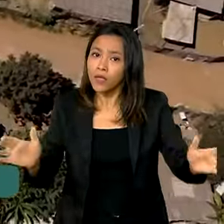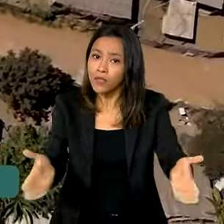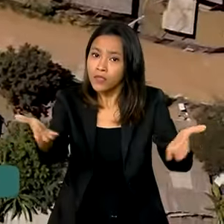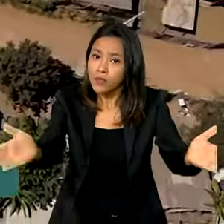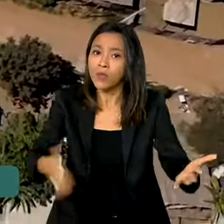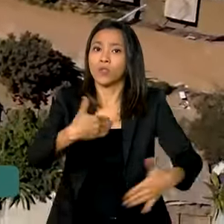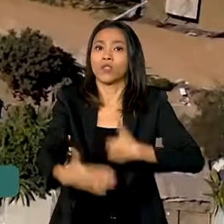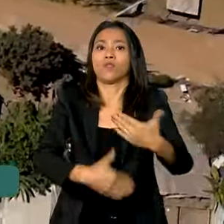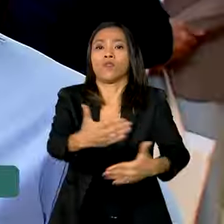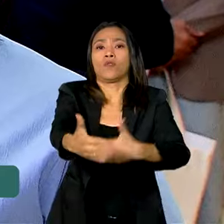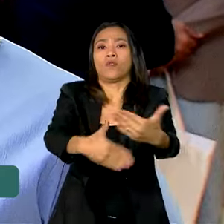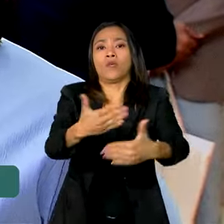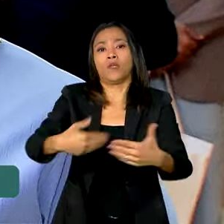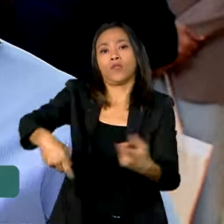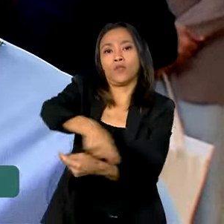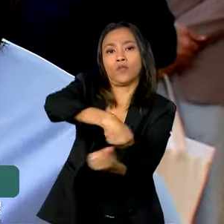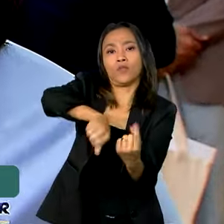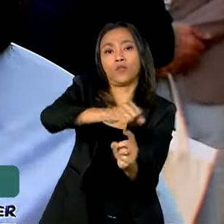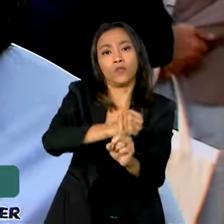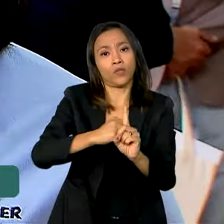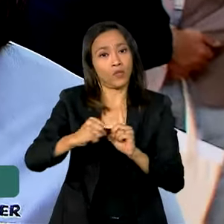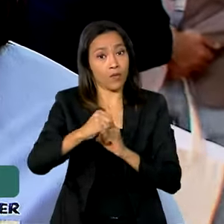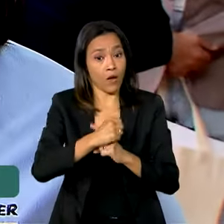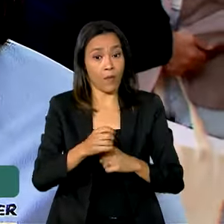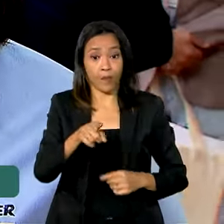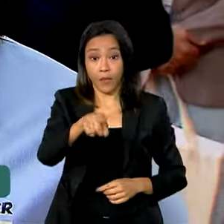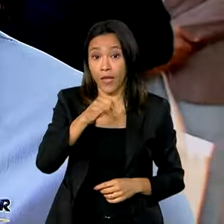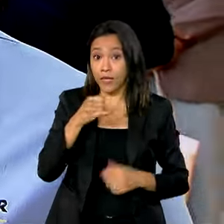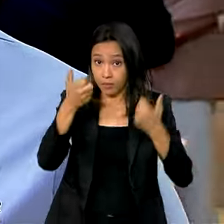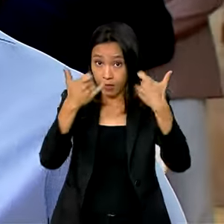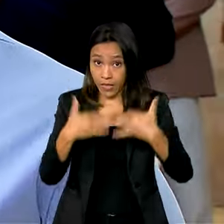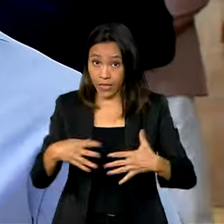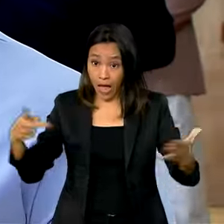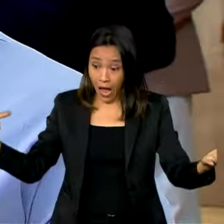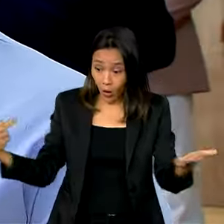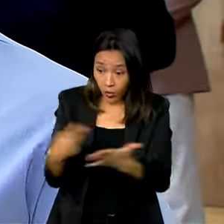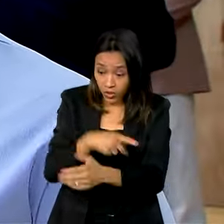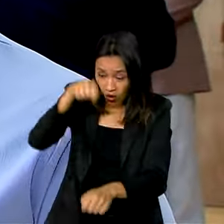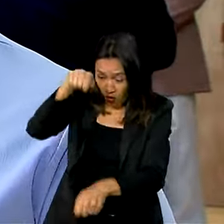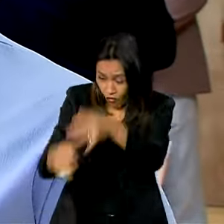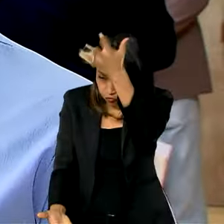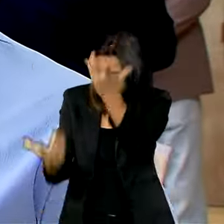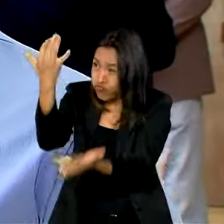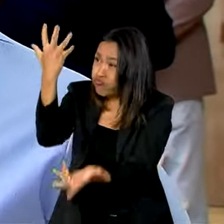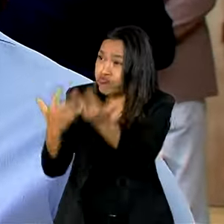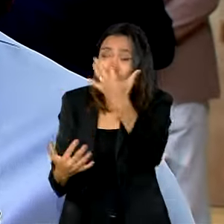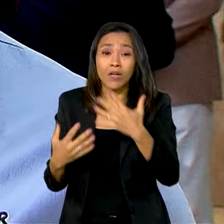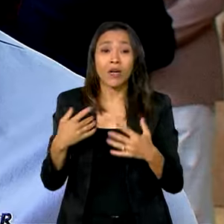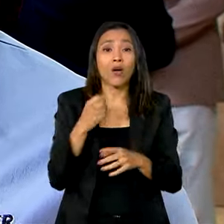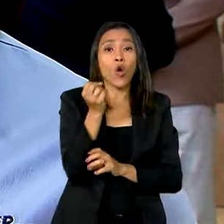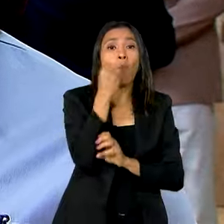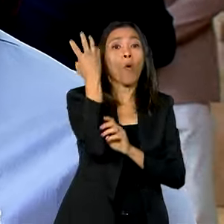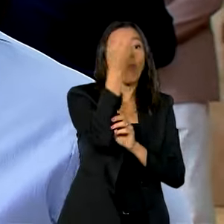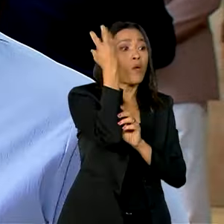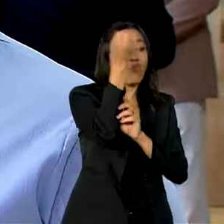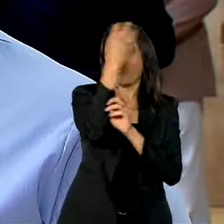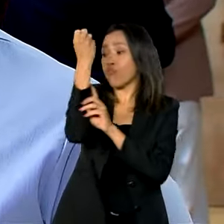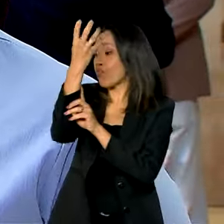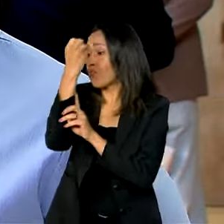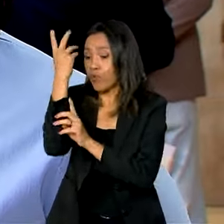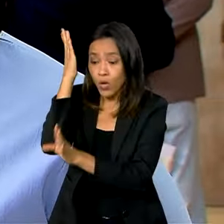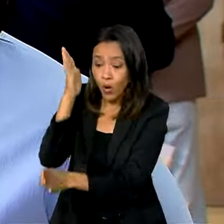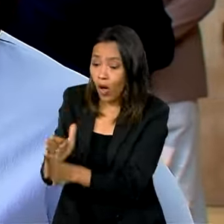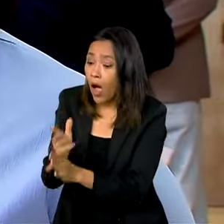socioeconômico. Por exemplo, quando tem um incêndio num barraco, é muito difícil o bombeiro encontrar. Quando precisa de uma ambulância, quando